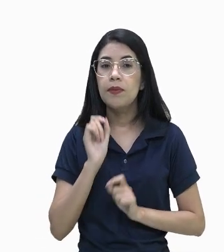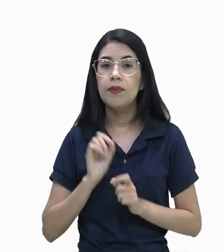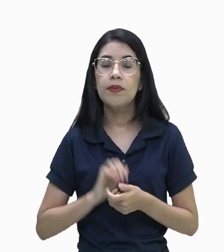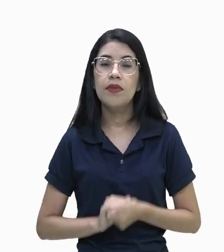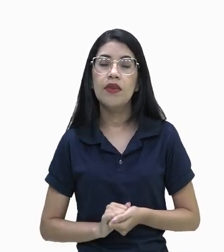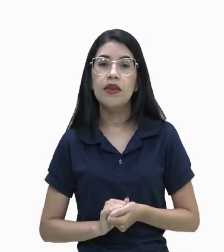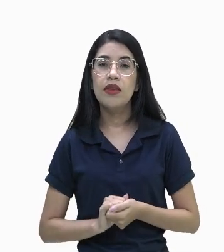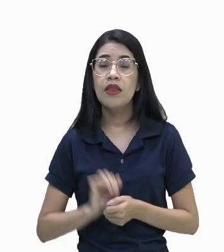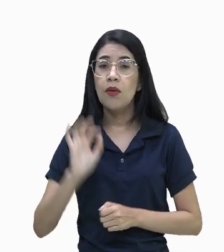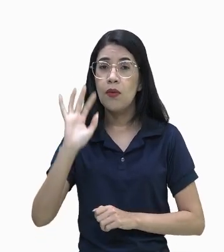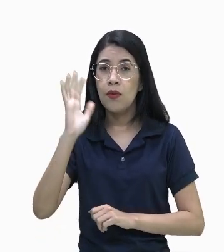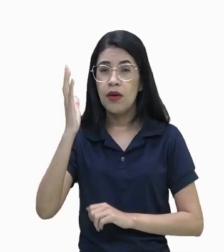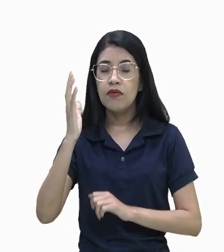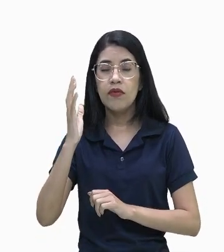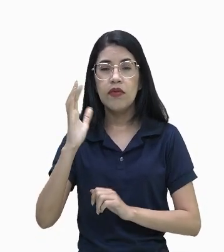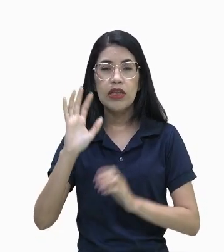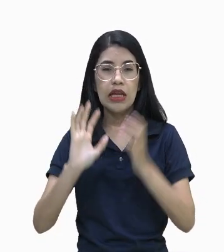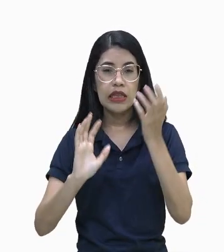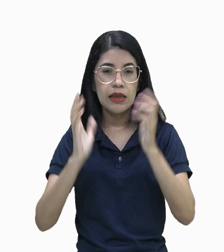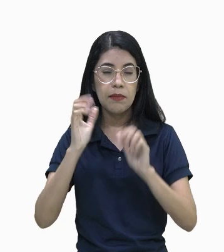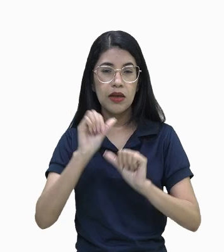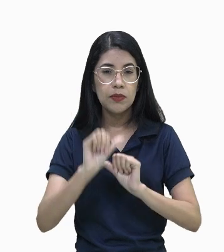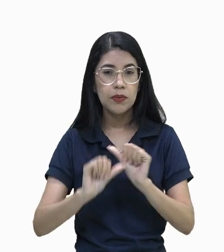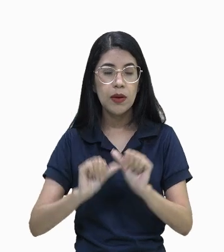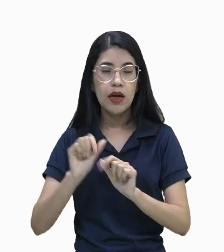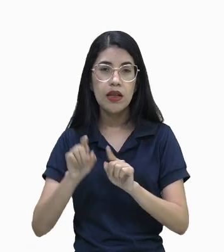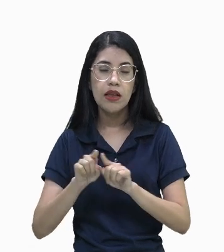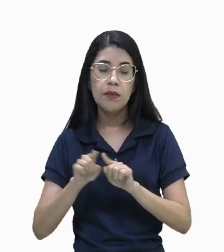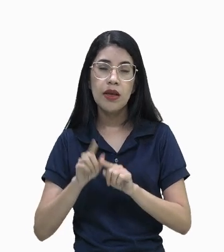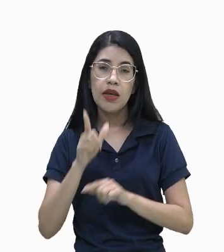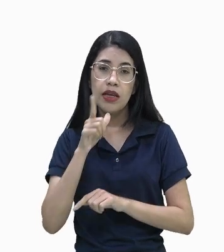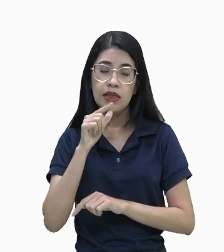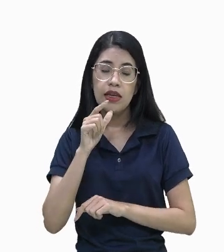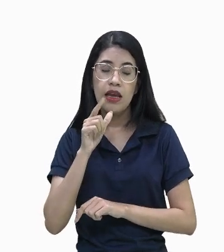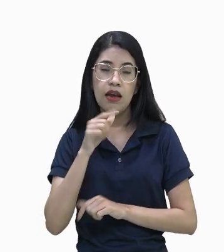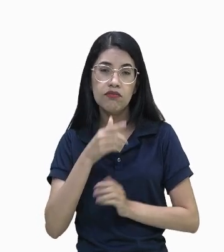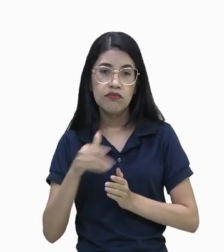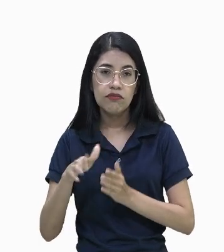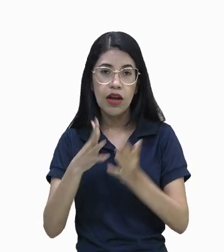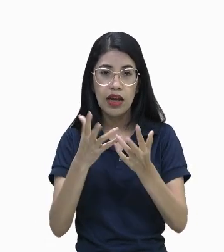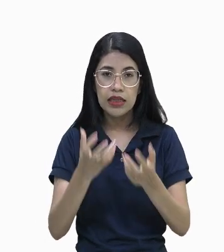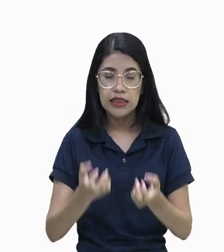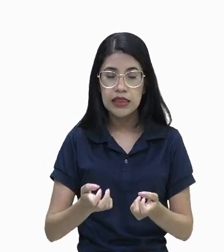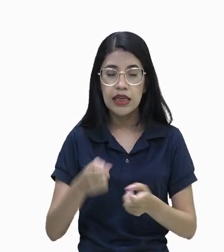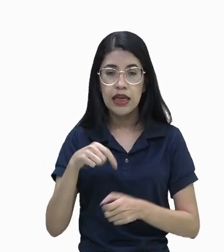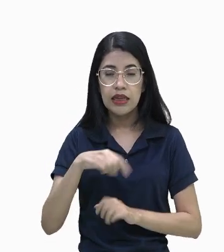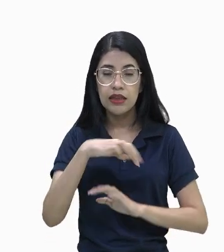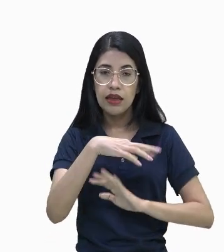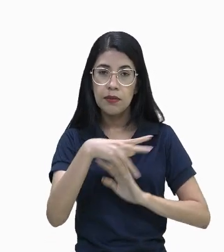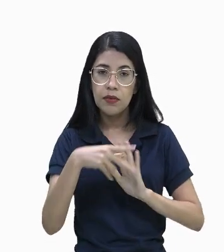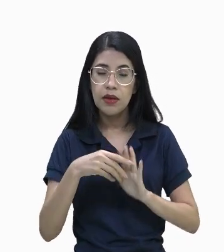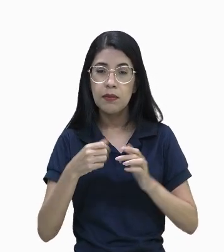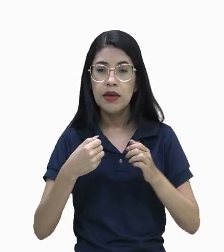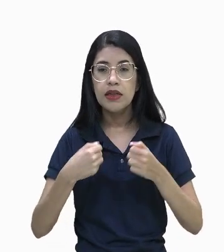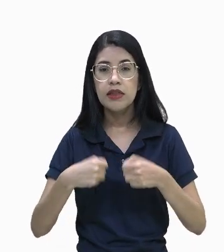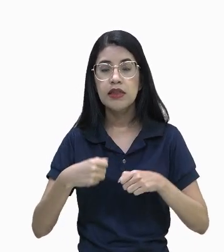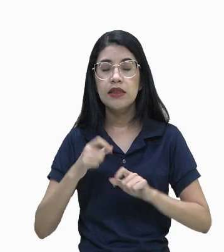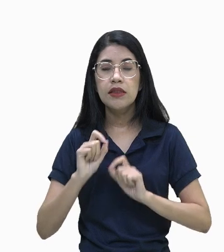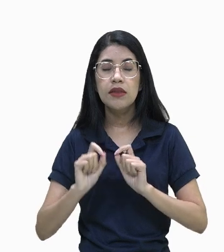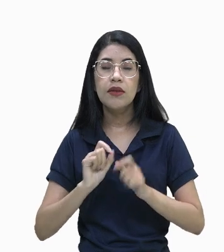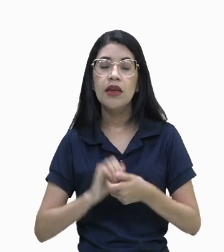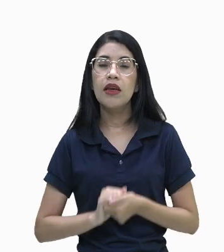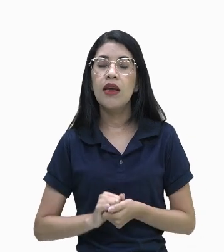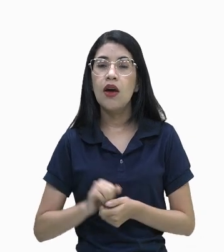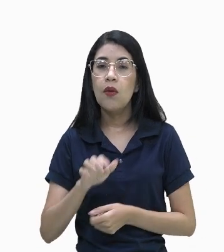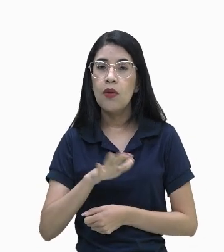climáticos extremos, a exemplo das estiagens ocorridas no Rio do Amazonas, sejam dirimidos, é necessário que entendamos o meio